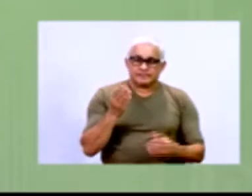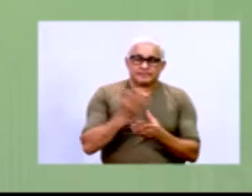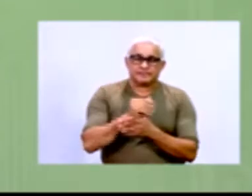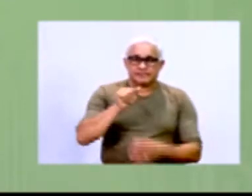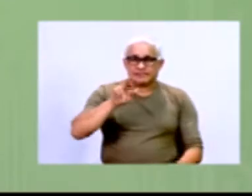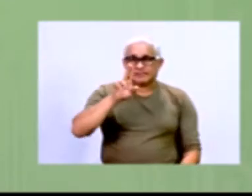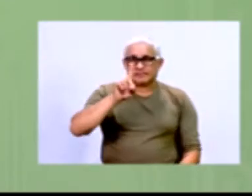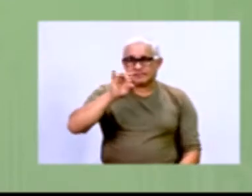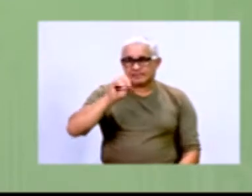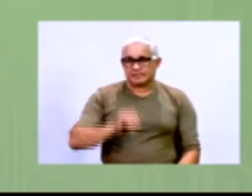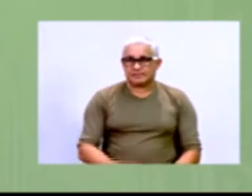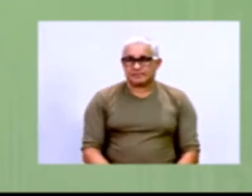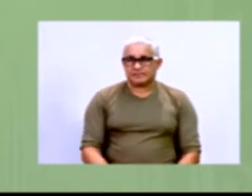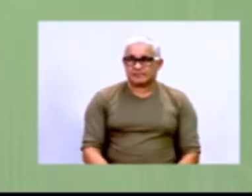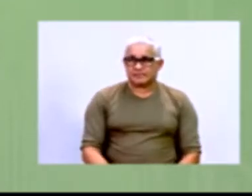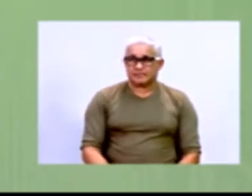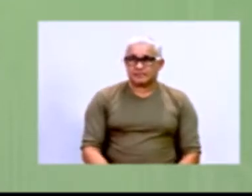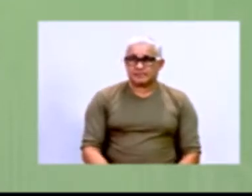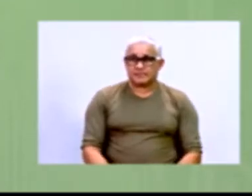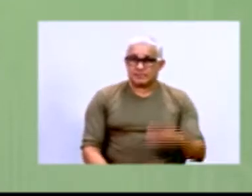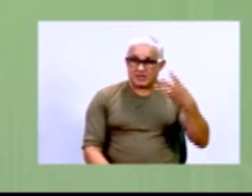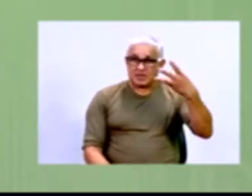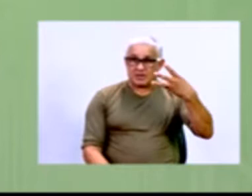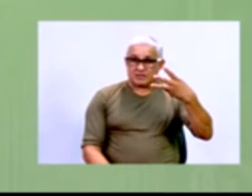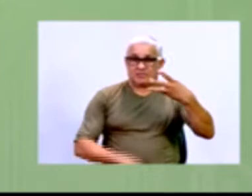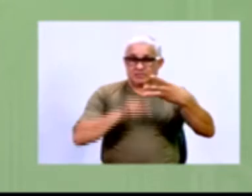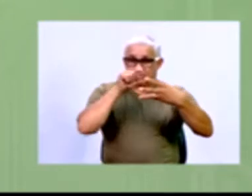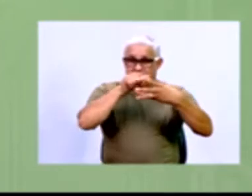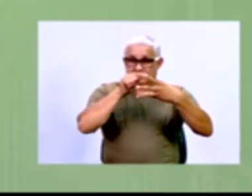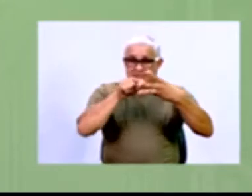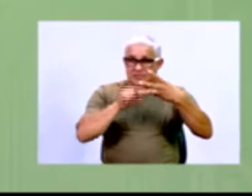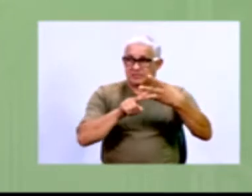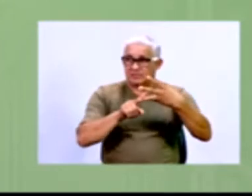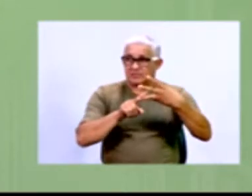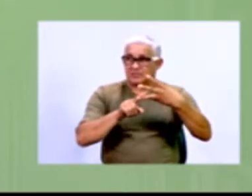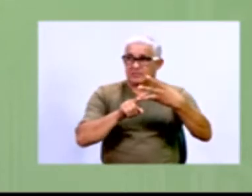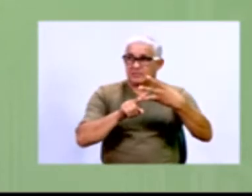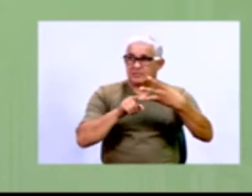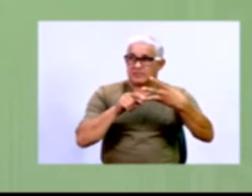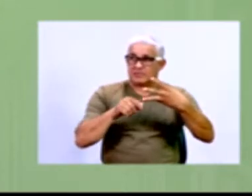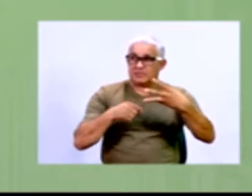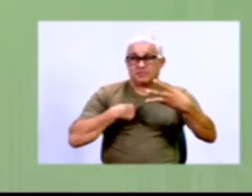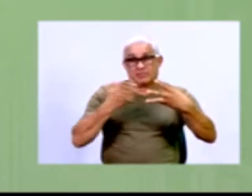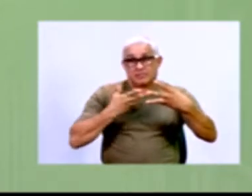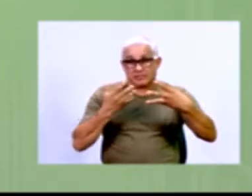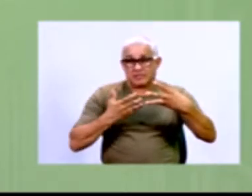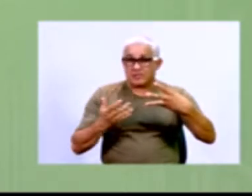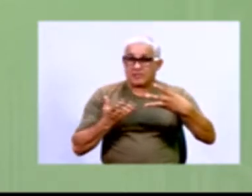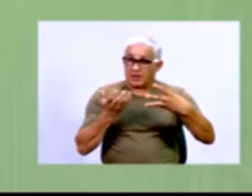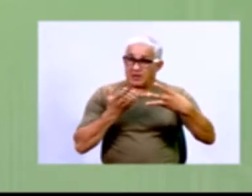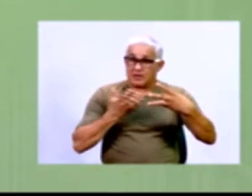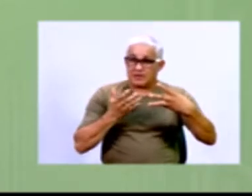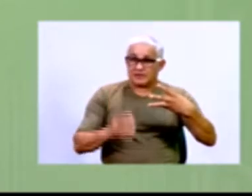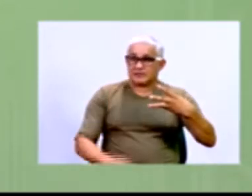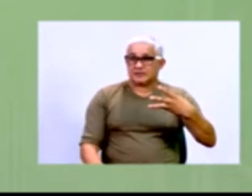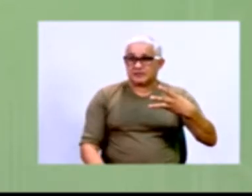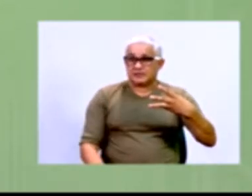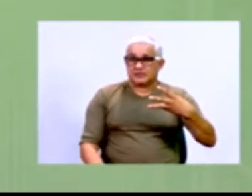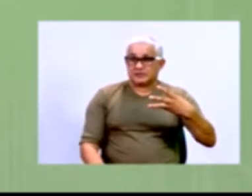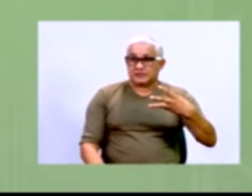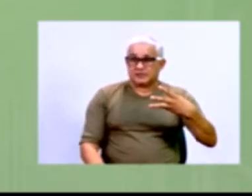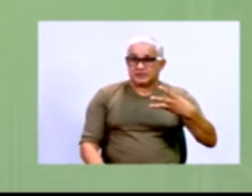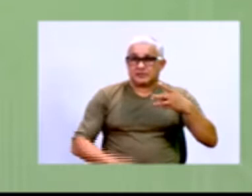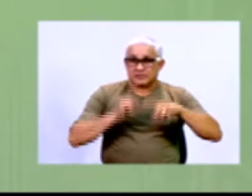de áudio? Então eu coloquei aqui umas 3 situações, vamos lá. Quando eu quiser chamar a atenção de algum objeto